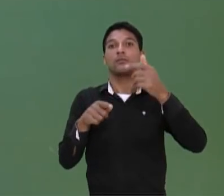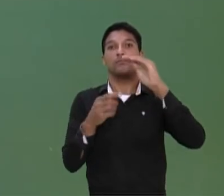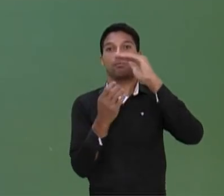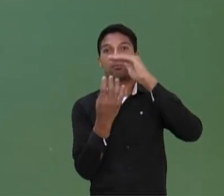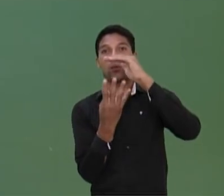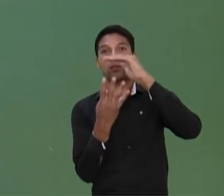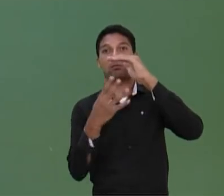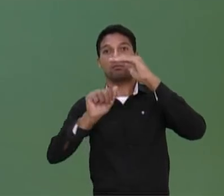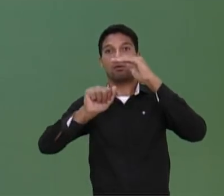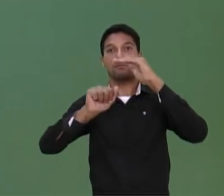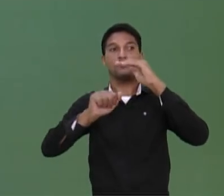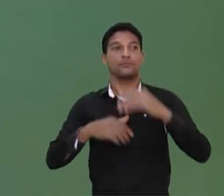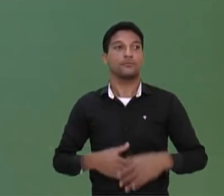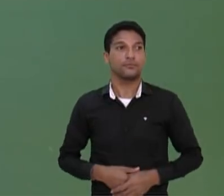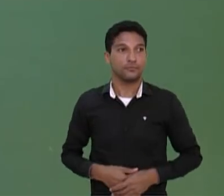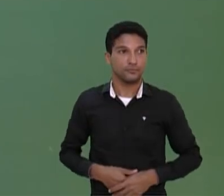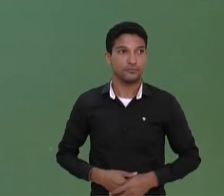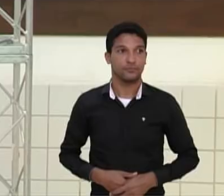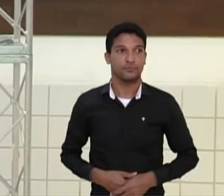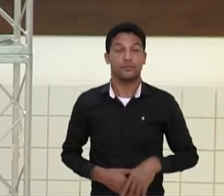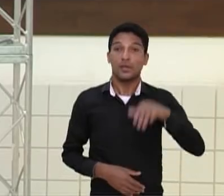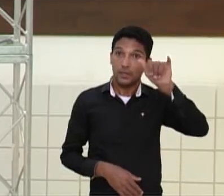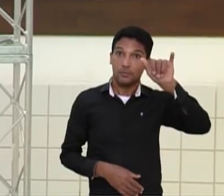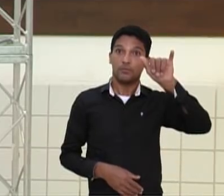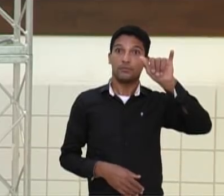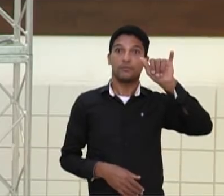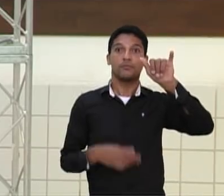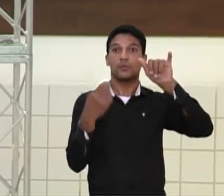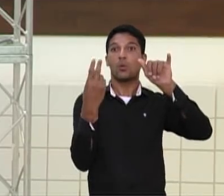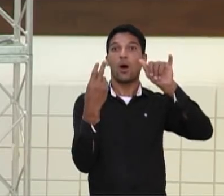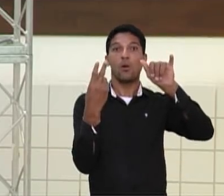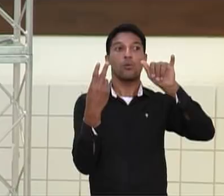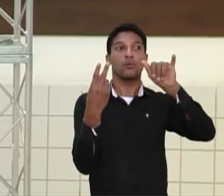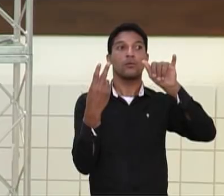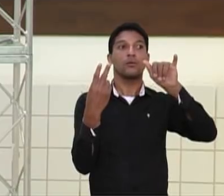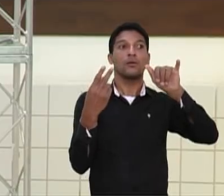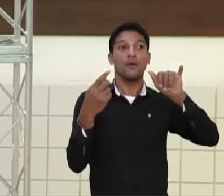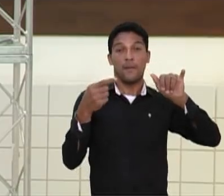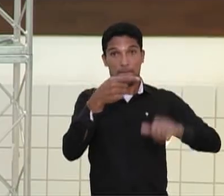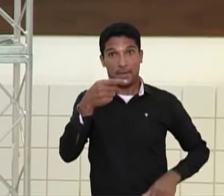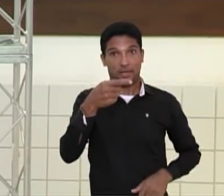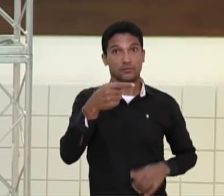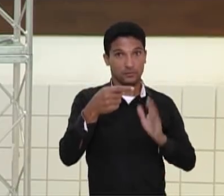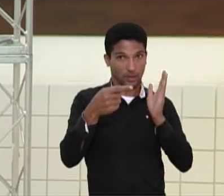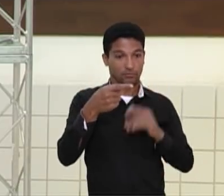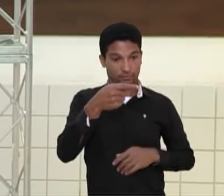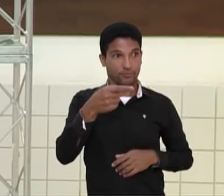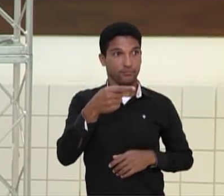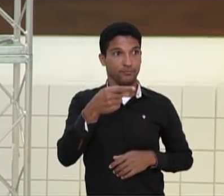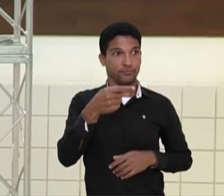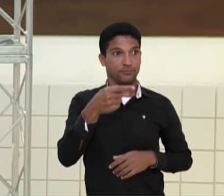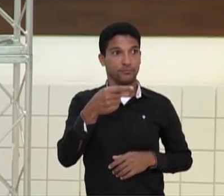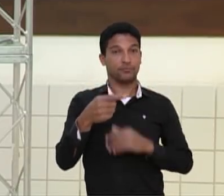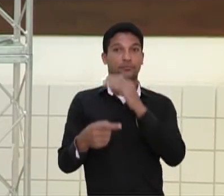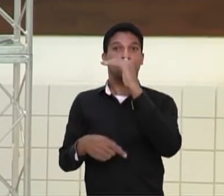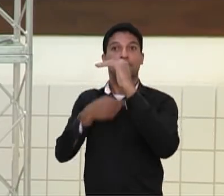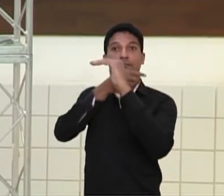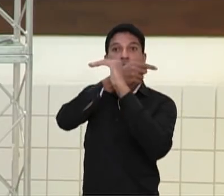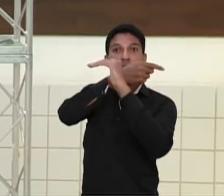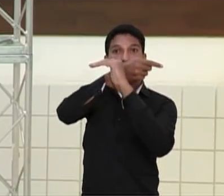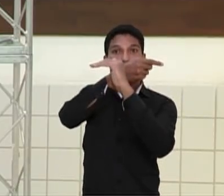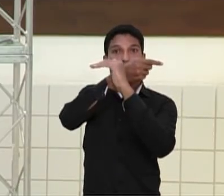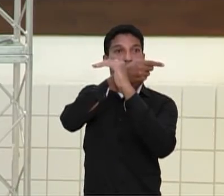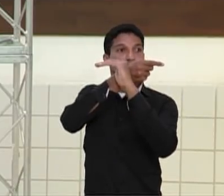Menos delta dividido por 4a. Y vai ser igual menos, já está aqui, o delta